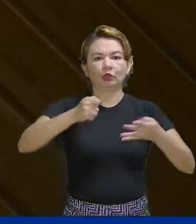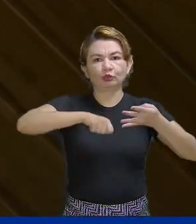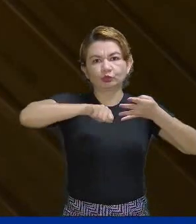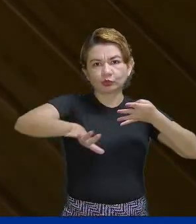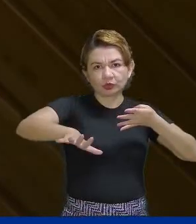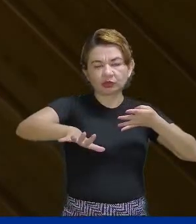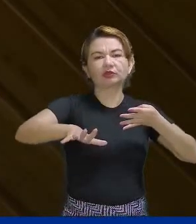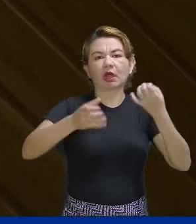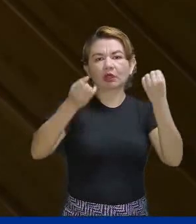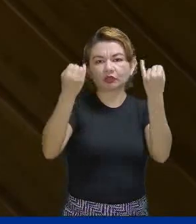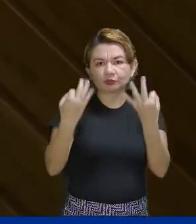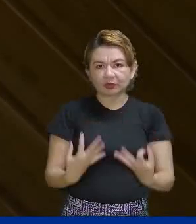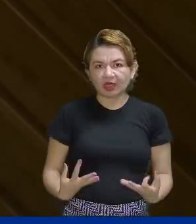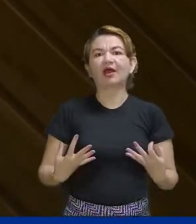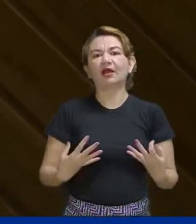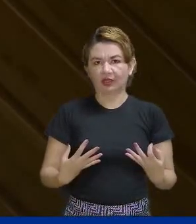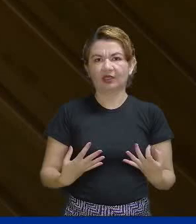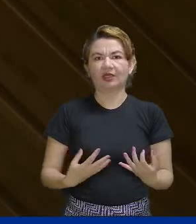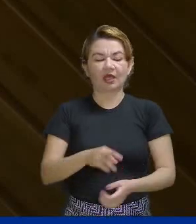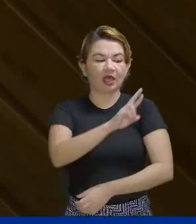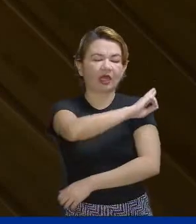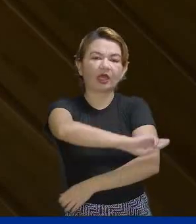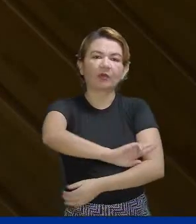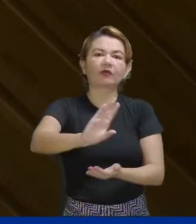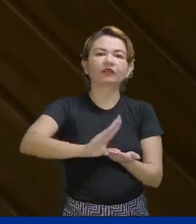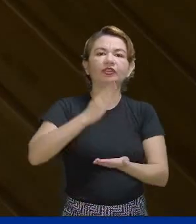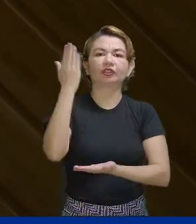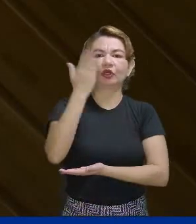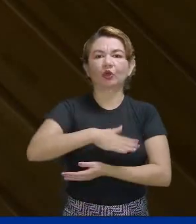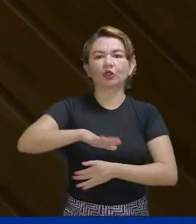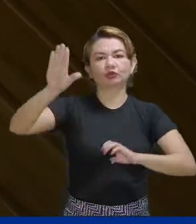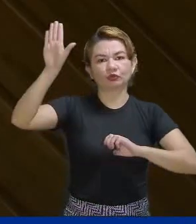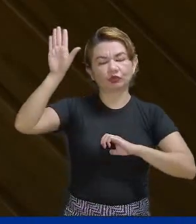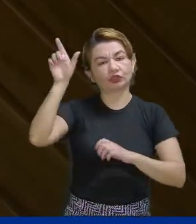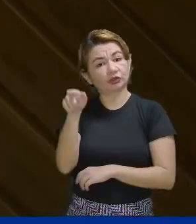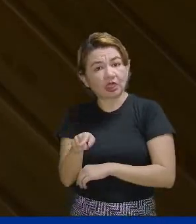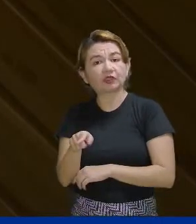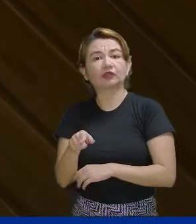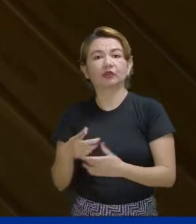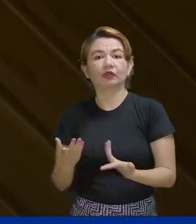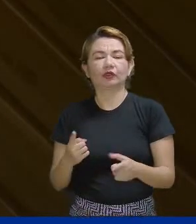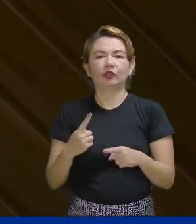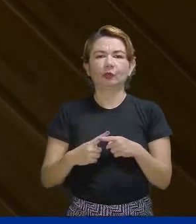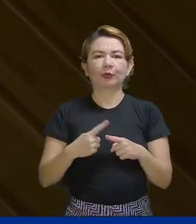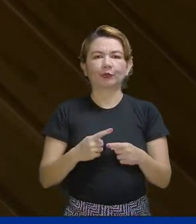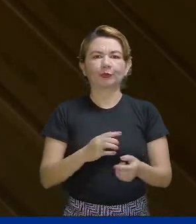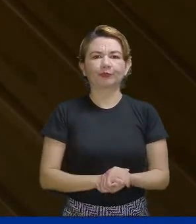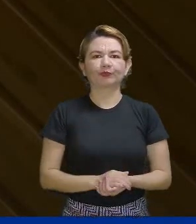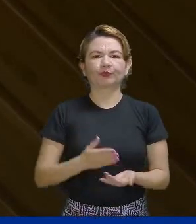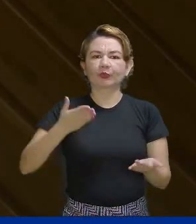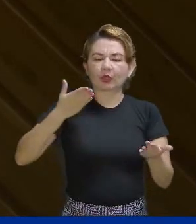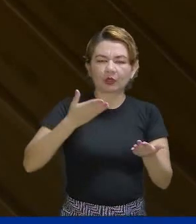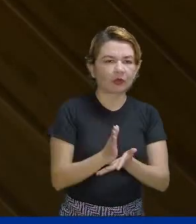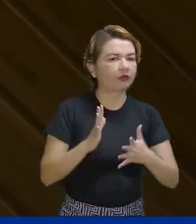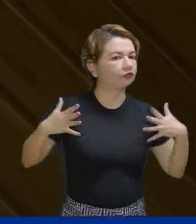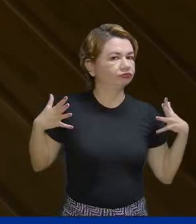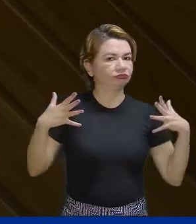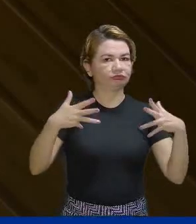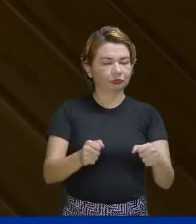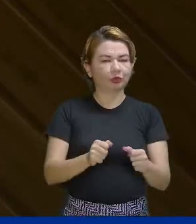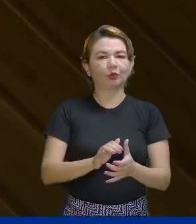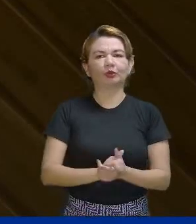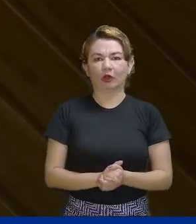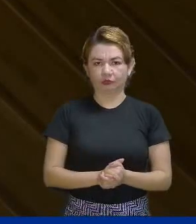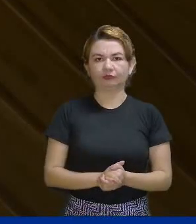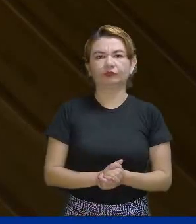que pudesse justificar a desaprovação das contas do referido candidato, tendo recomendado a aprovação integral, o que foi